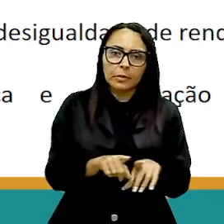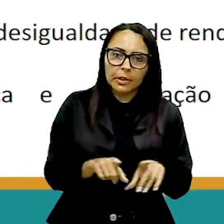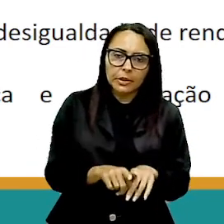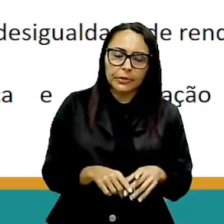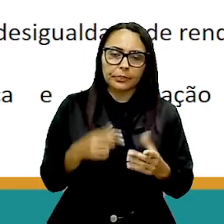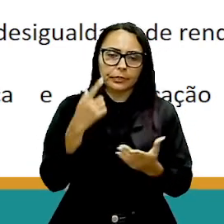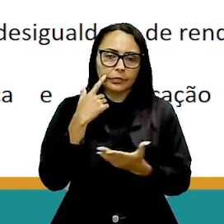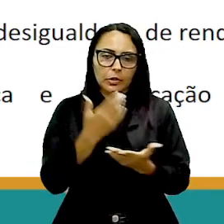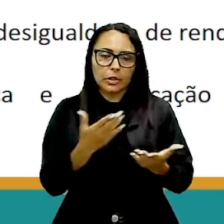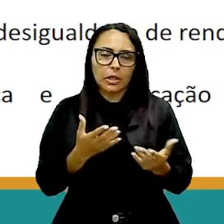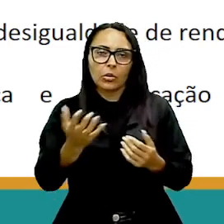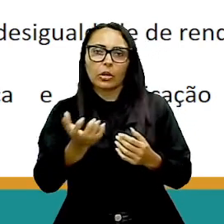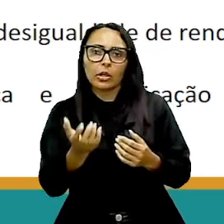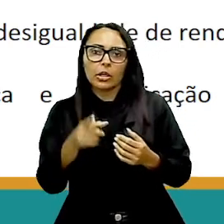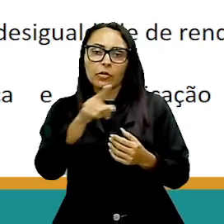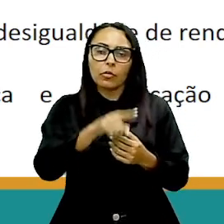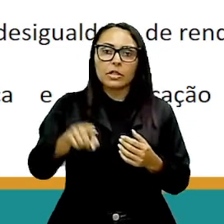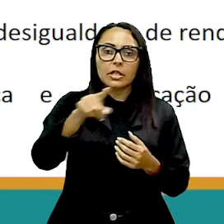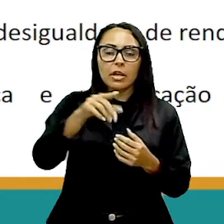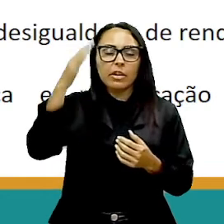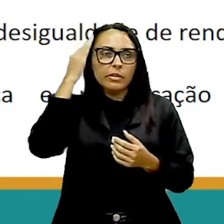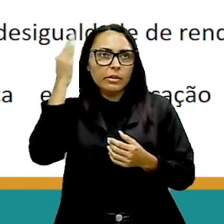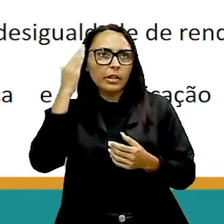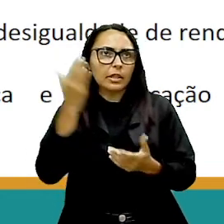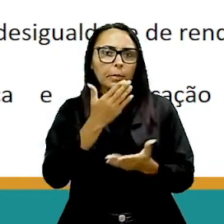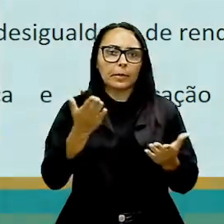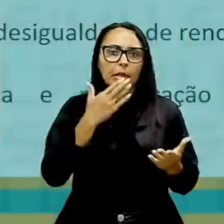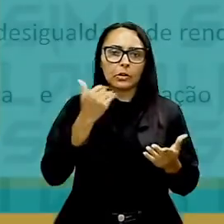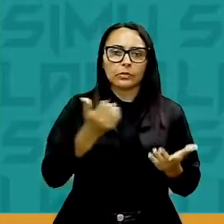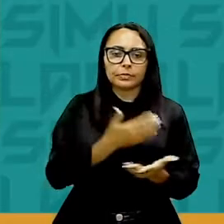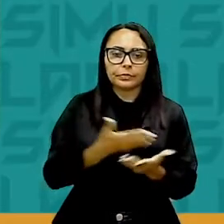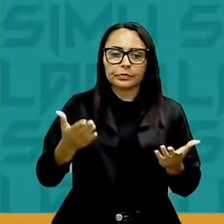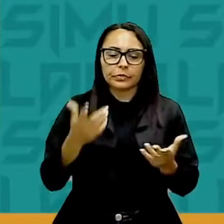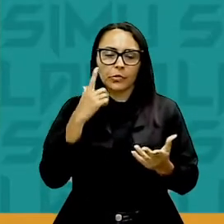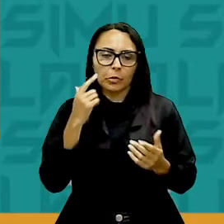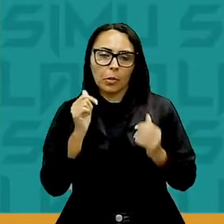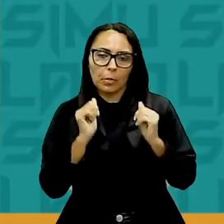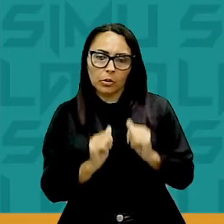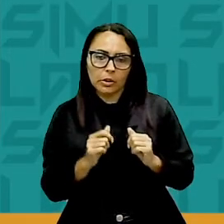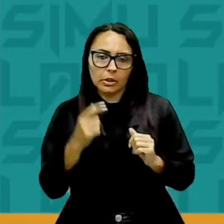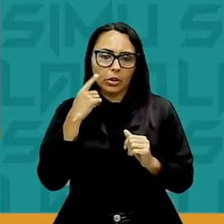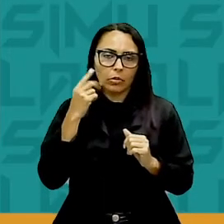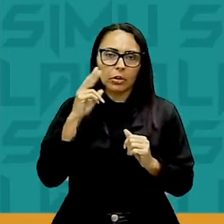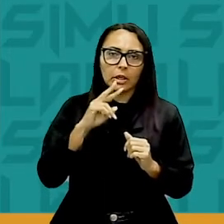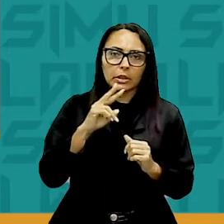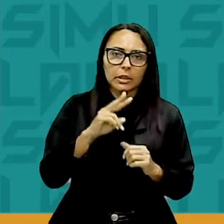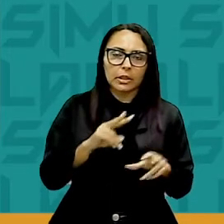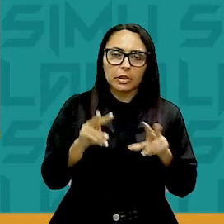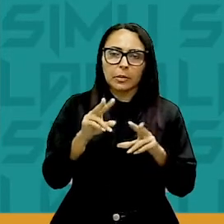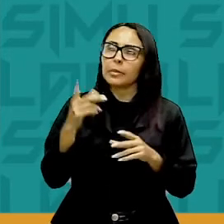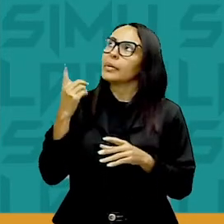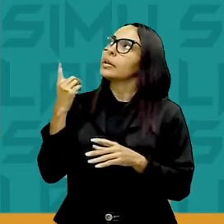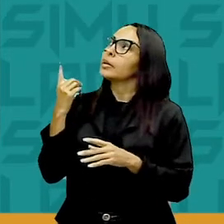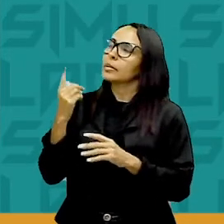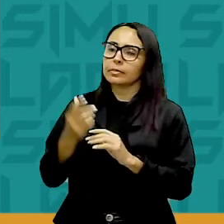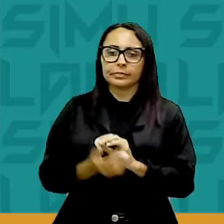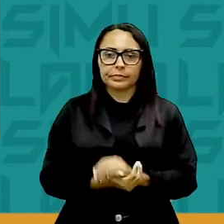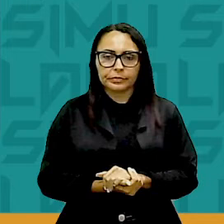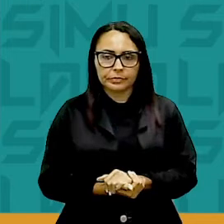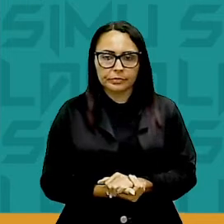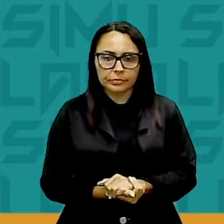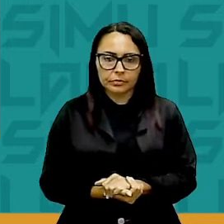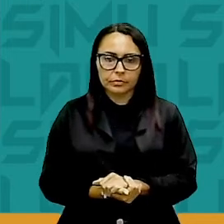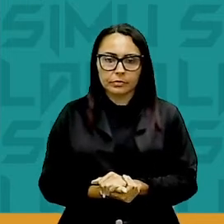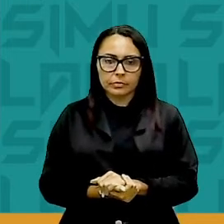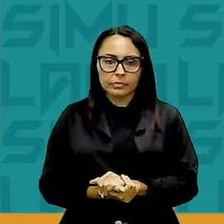uma coisa que eu quero que você entenda sobre a questão do poder, dá uma olhadinha aqui para mim, certo? Presta bem atenção no que